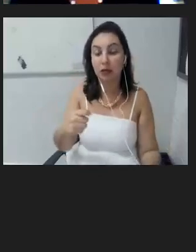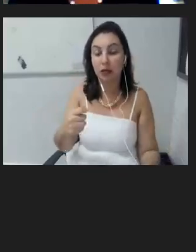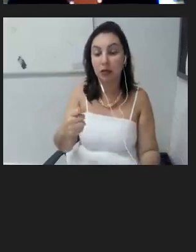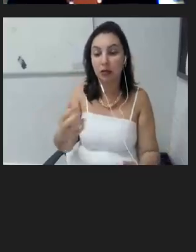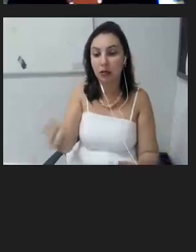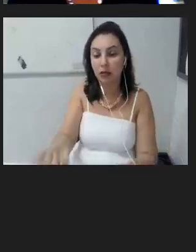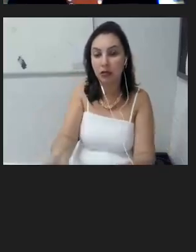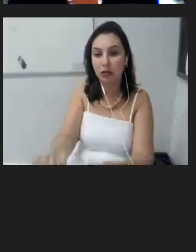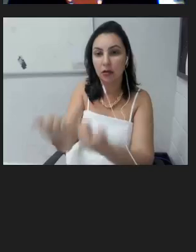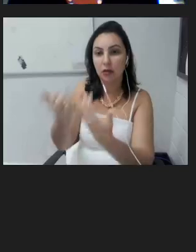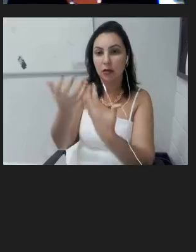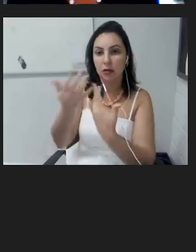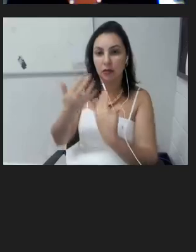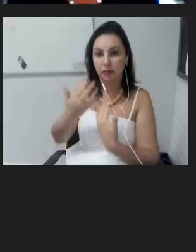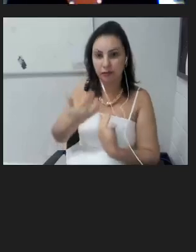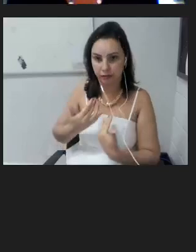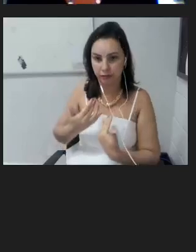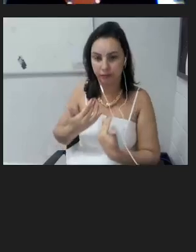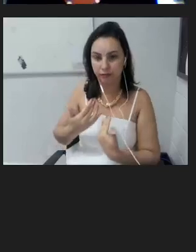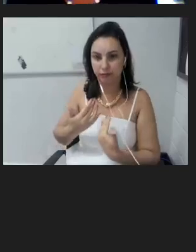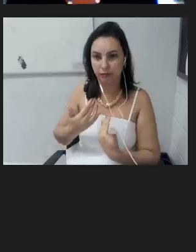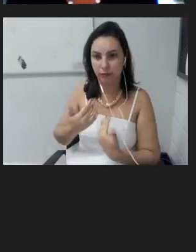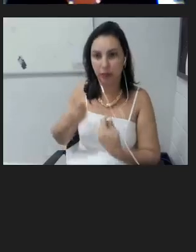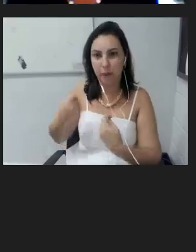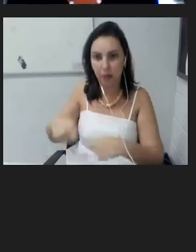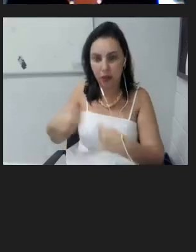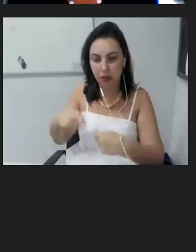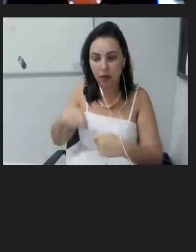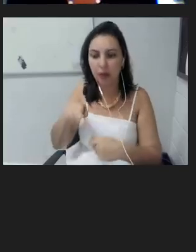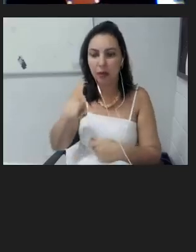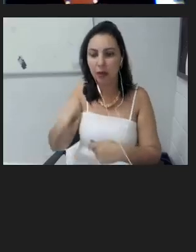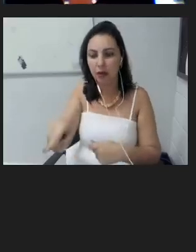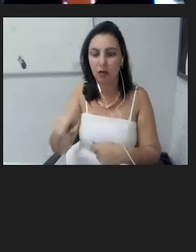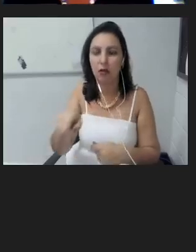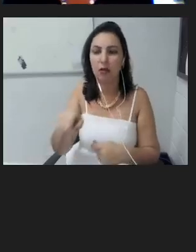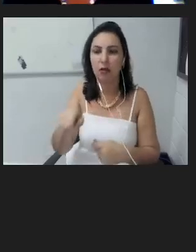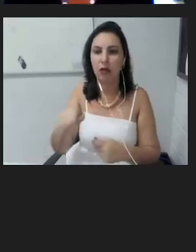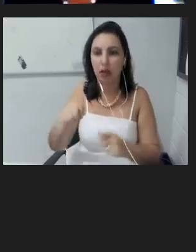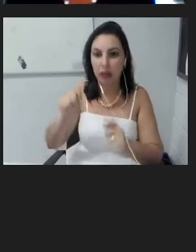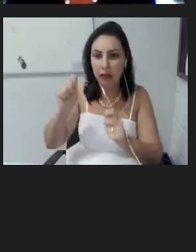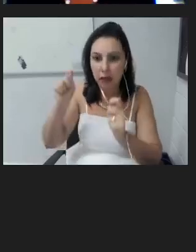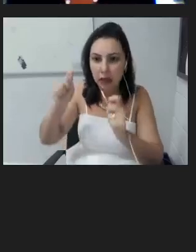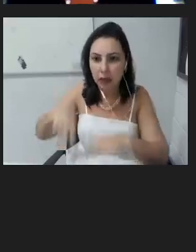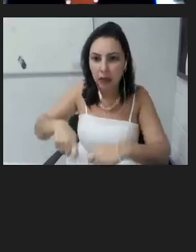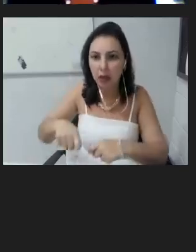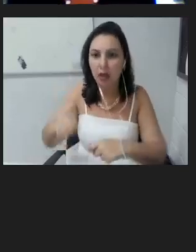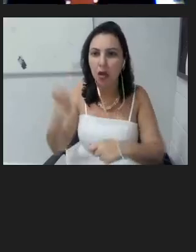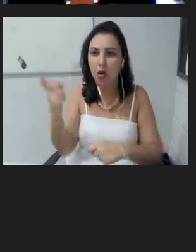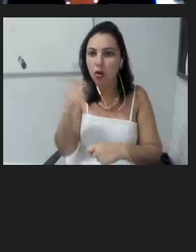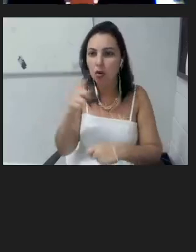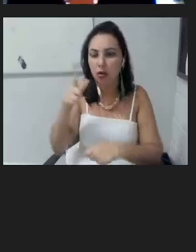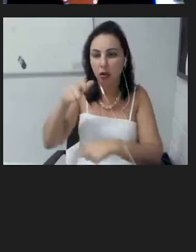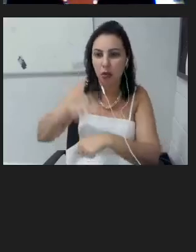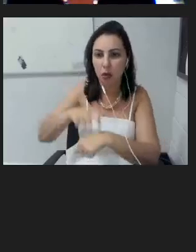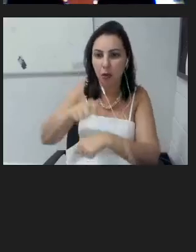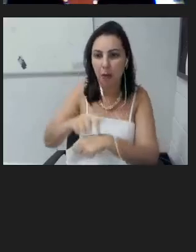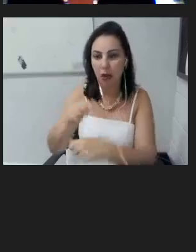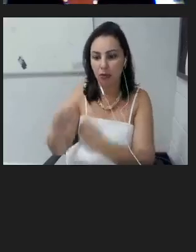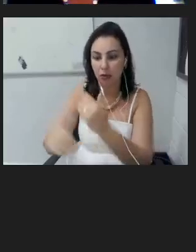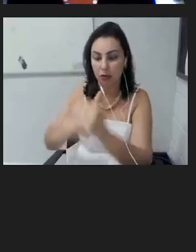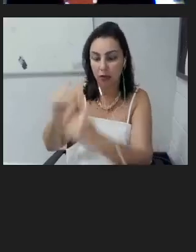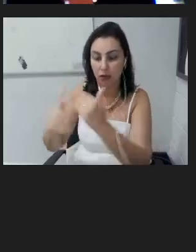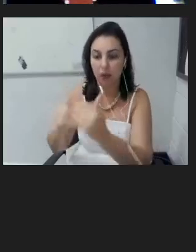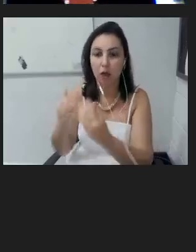esse outro, ele tem condições, ele tem possibilidade naquele momento de desenvolver.